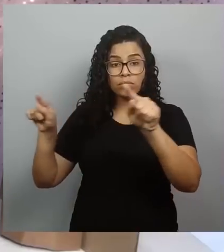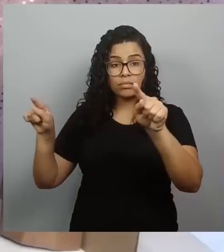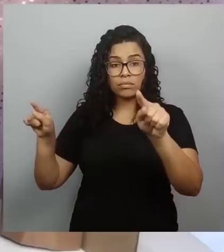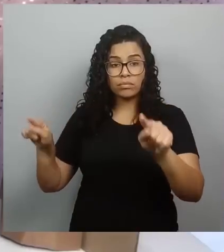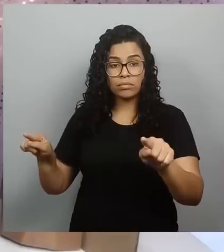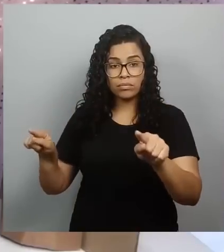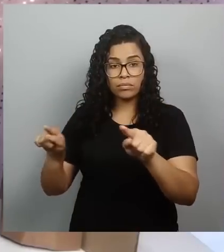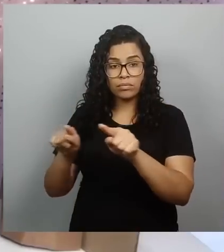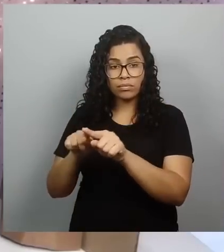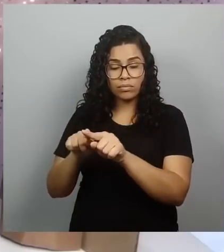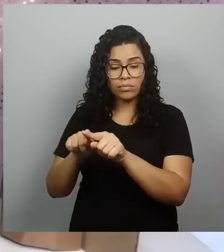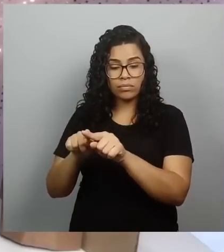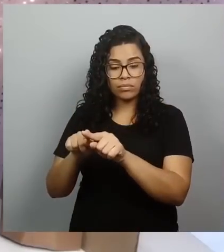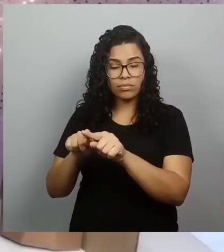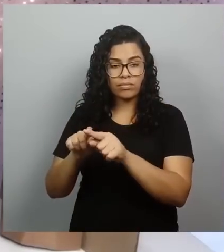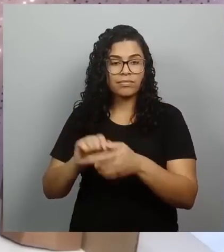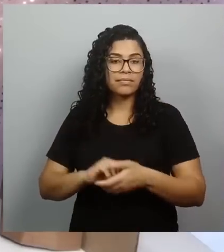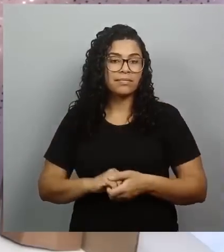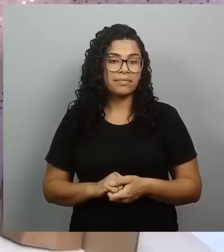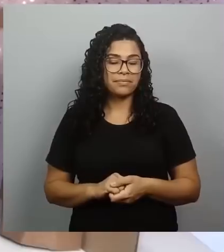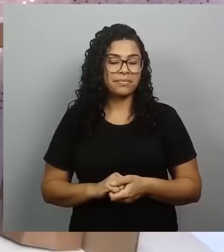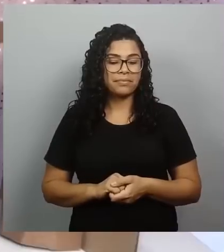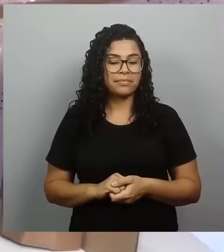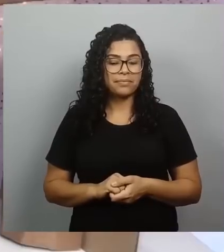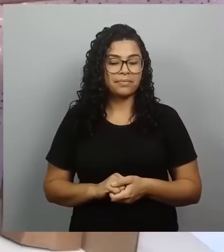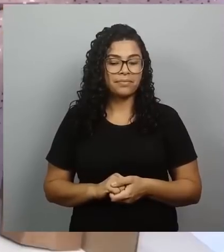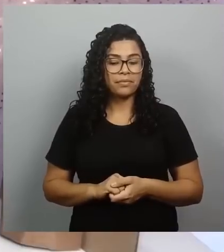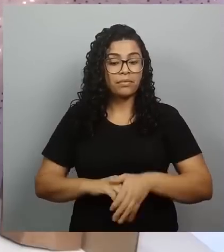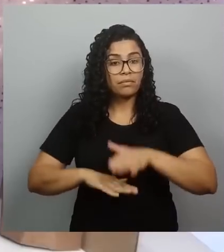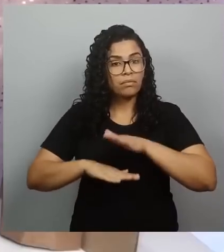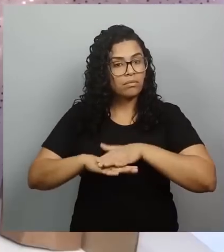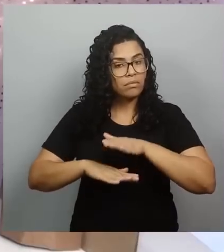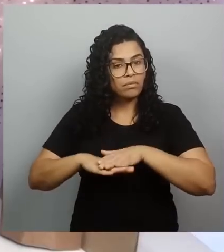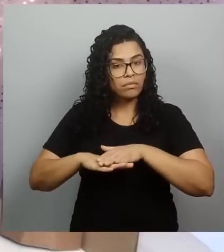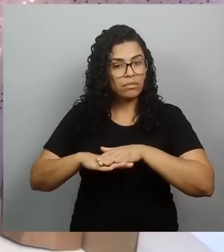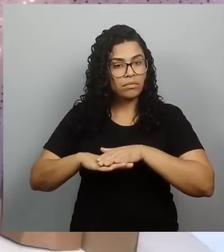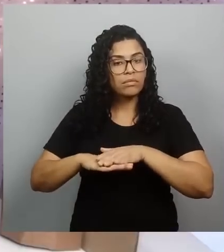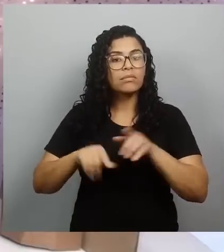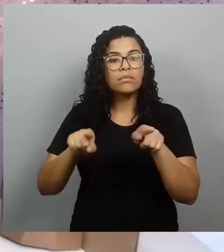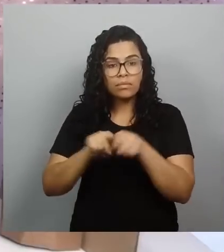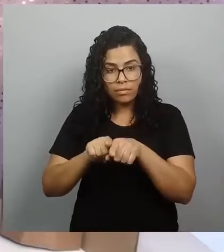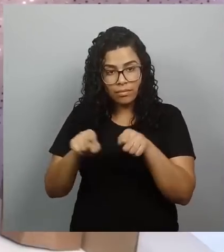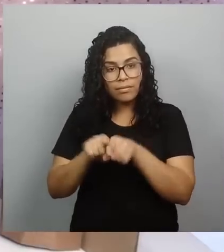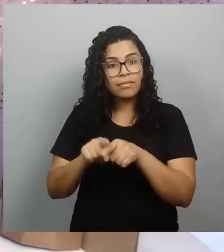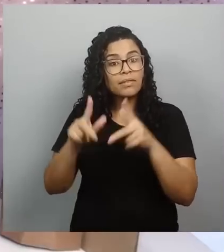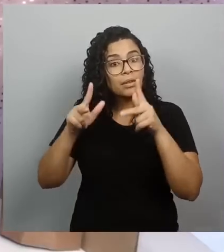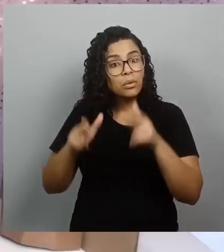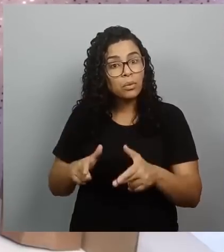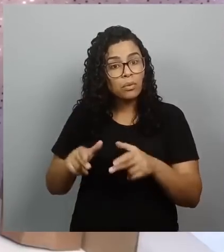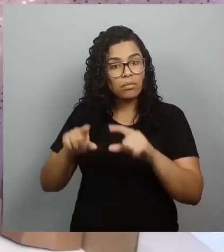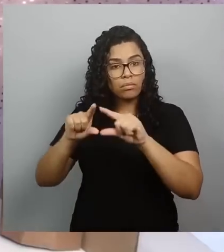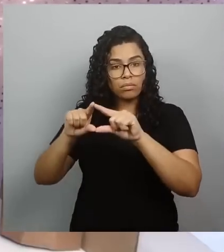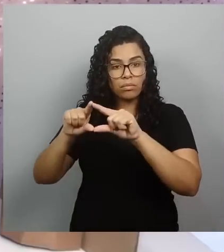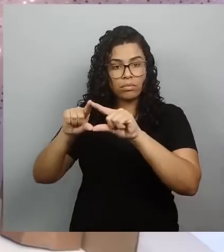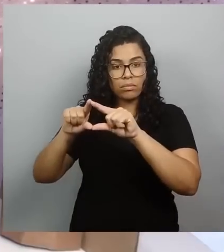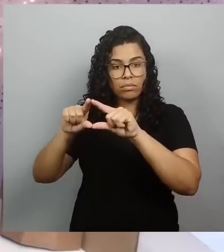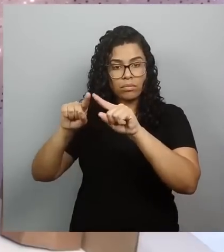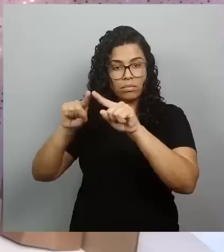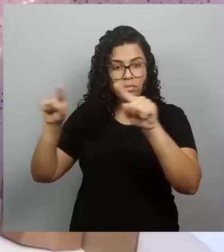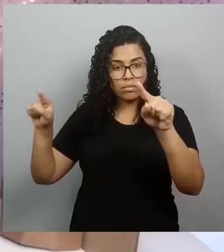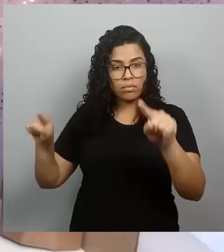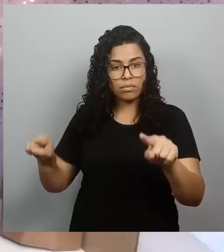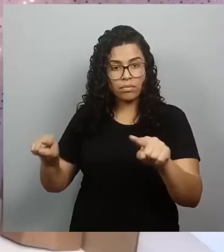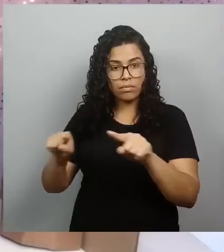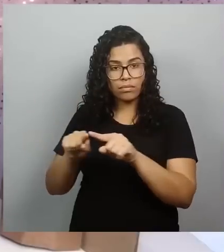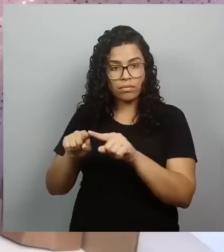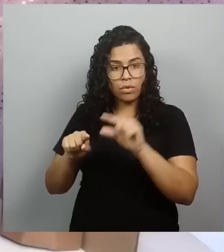de uma altura menor, percebe? E vou fazer aquela técnica de encaixe. Vou mostrar pra vocês.